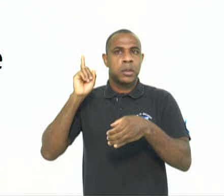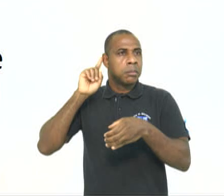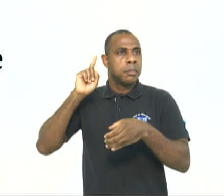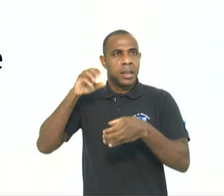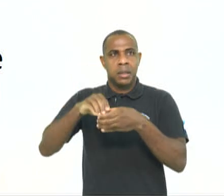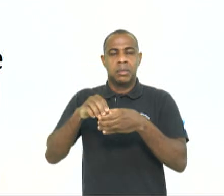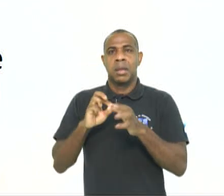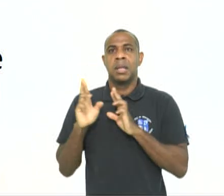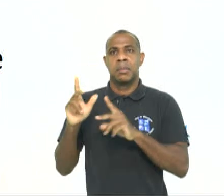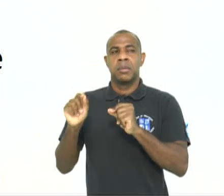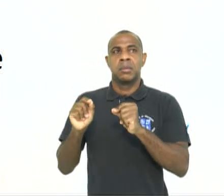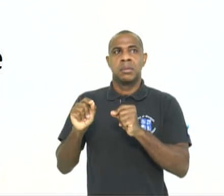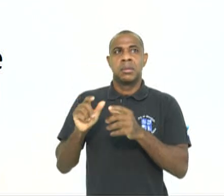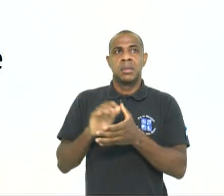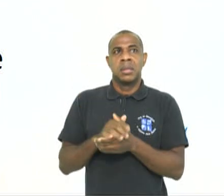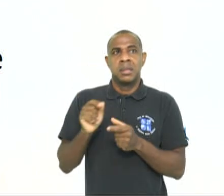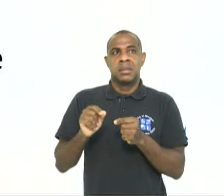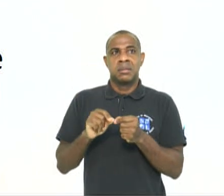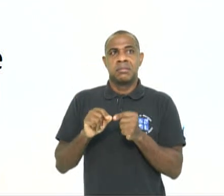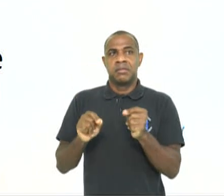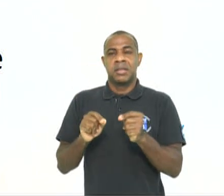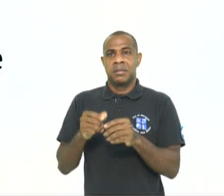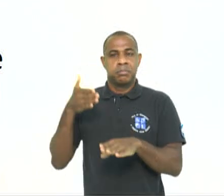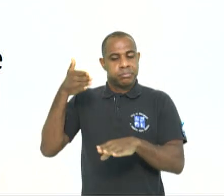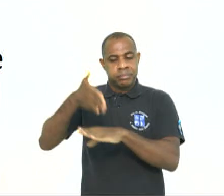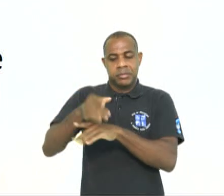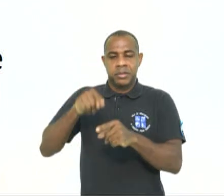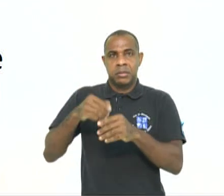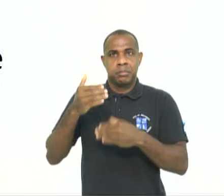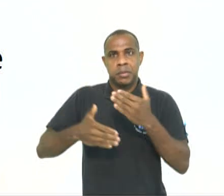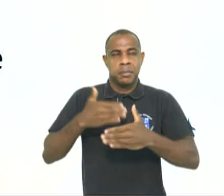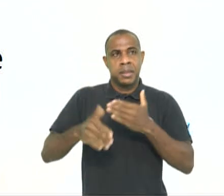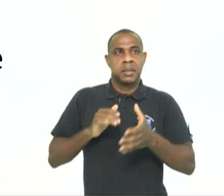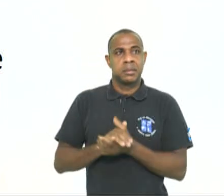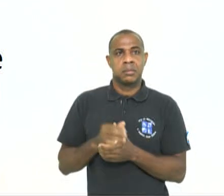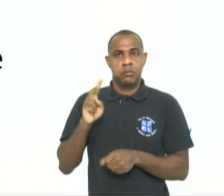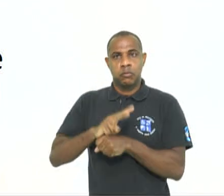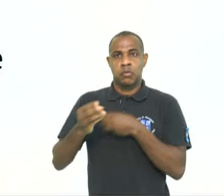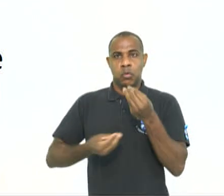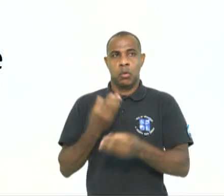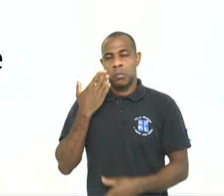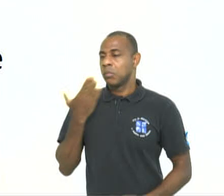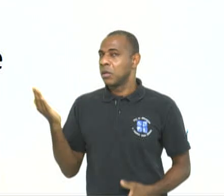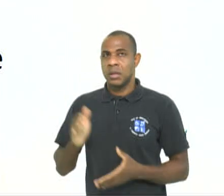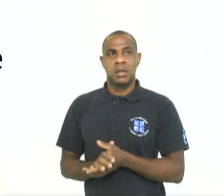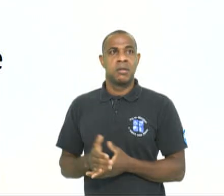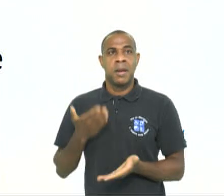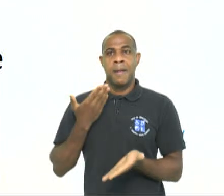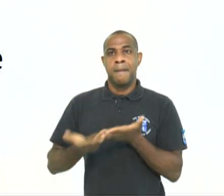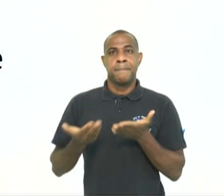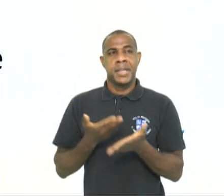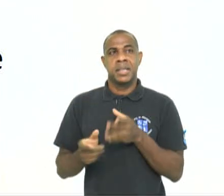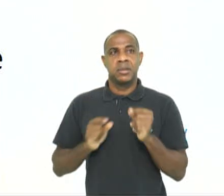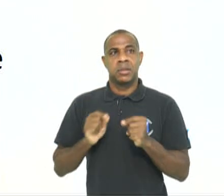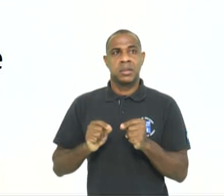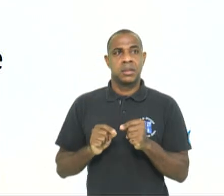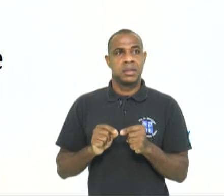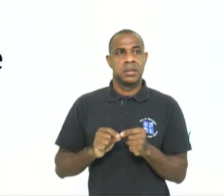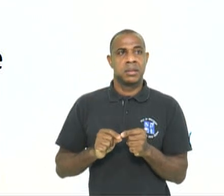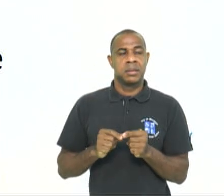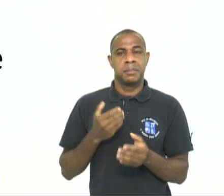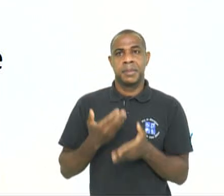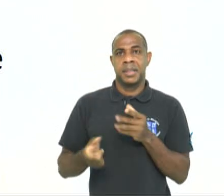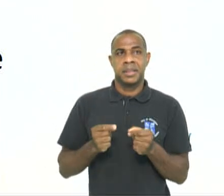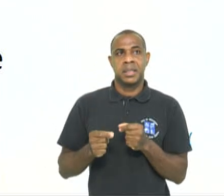responsáveis pela defesa do organismo, então vai impactar diretamente nesse processo de defesa. Eles vão perder essa função, esses leucócitos, né? Eles vão